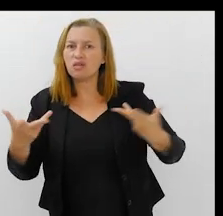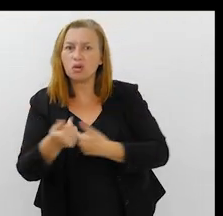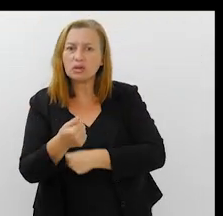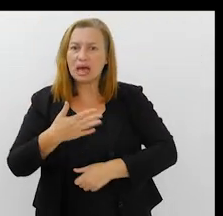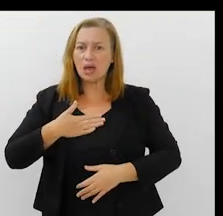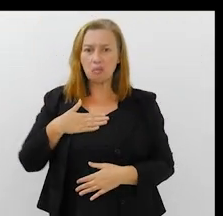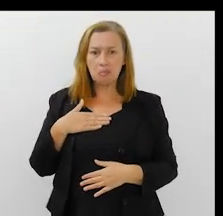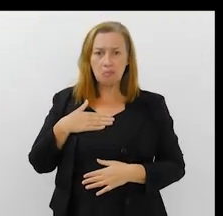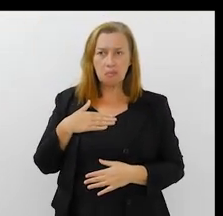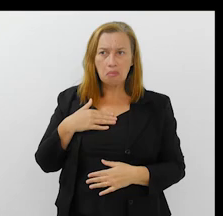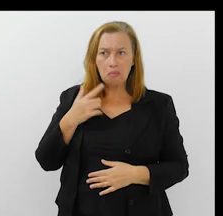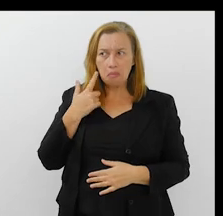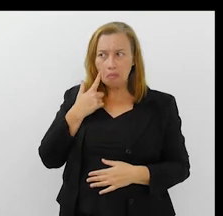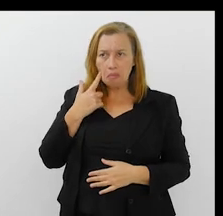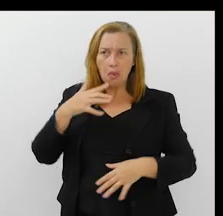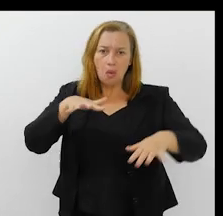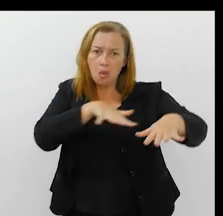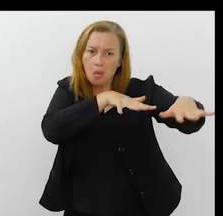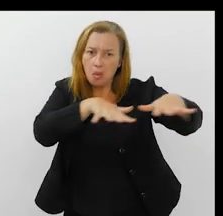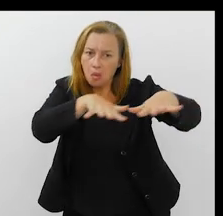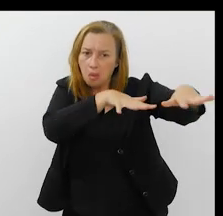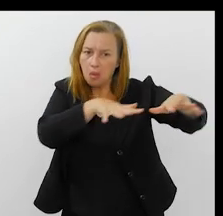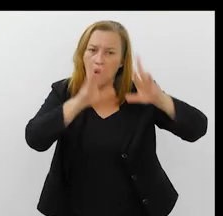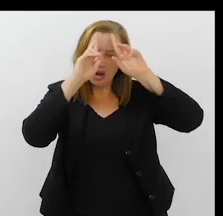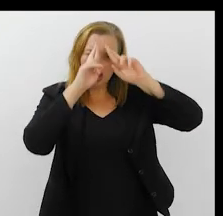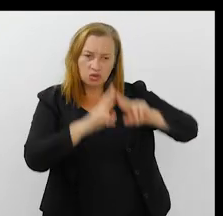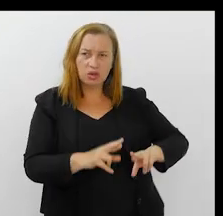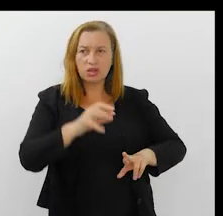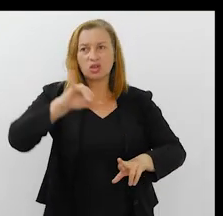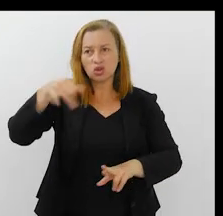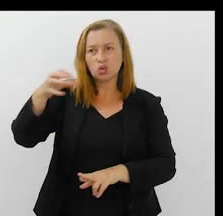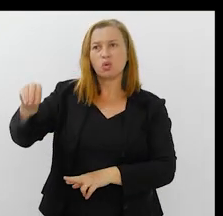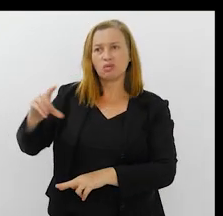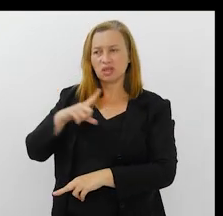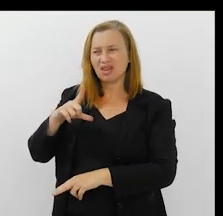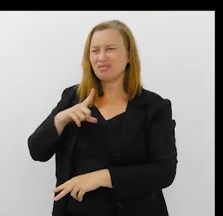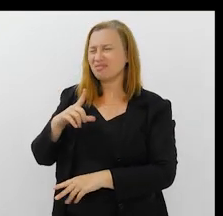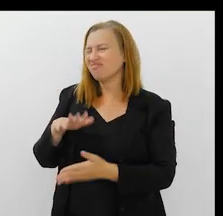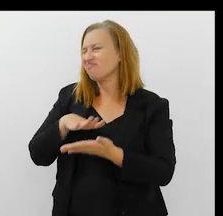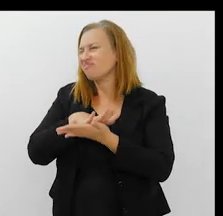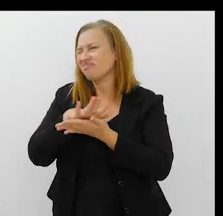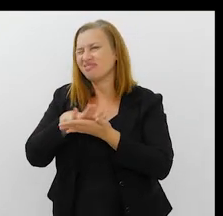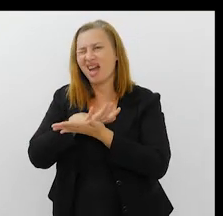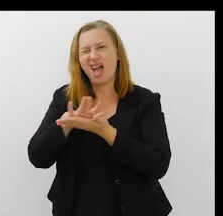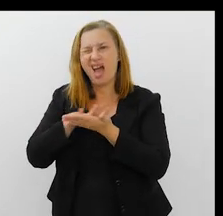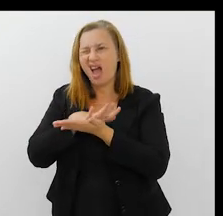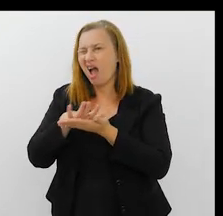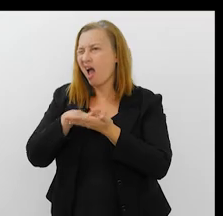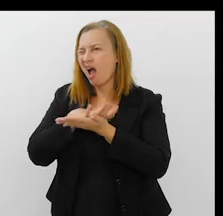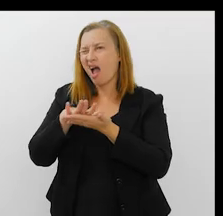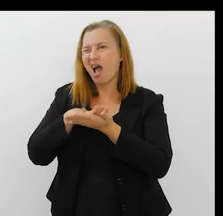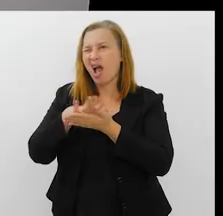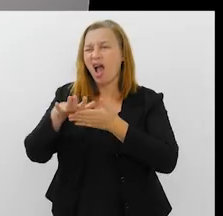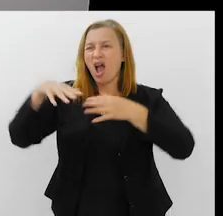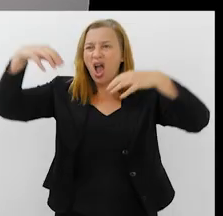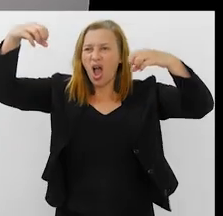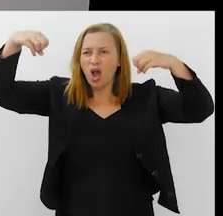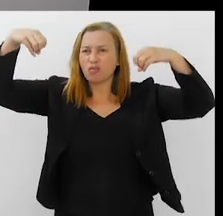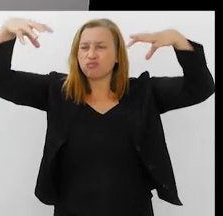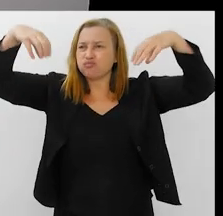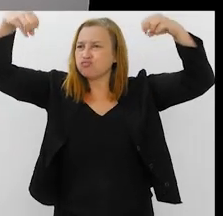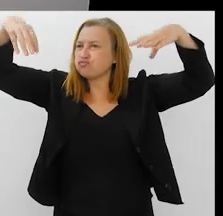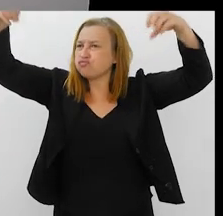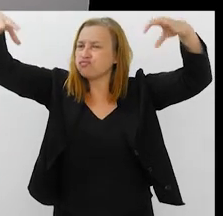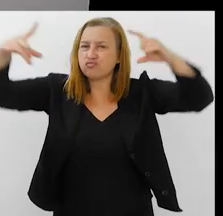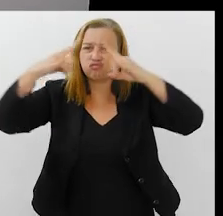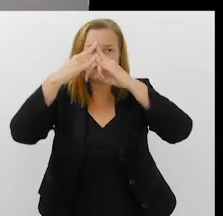tal. Eu falei, pronto. Aí chegou na avenida, por todo o respeito que nós temos ao João, não era nada daquilo. É a visão, né? A luz dentro